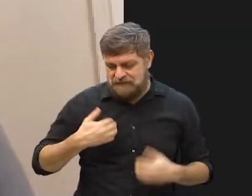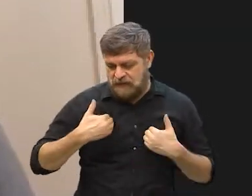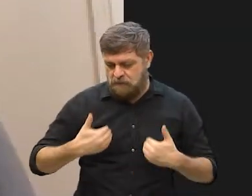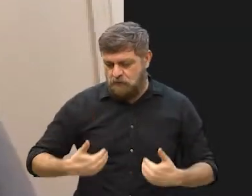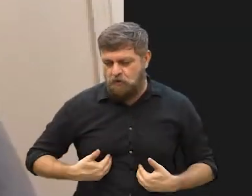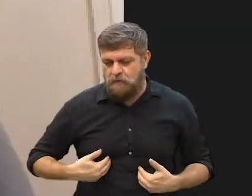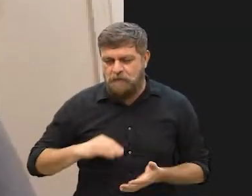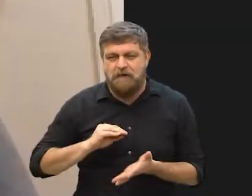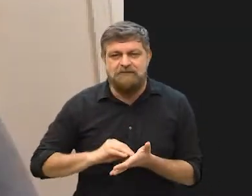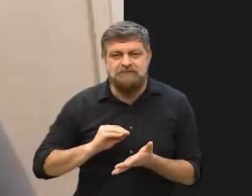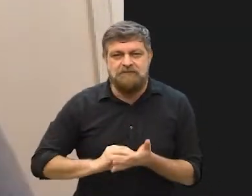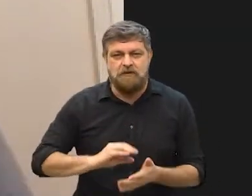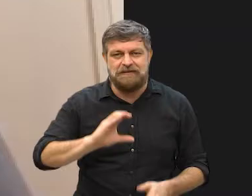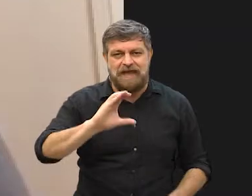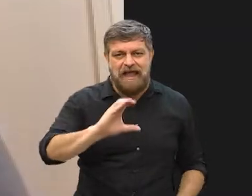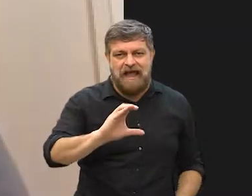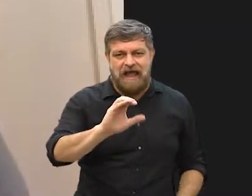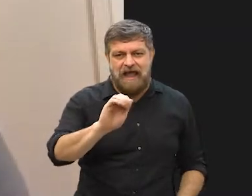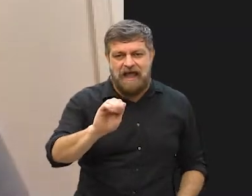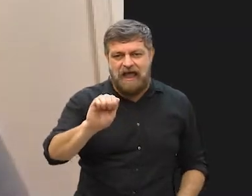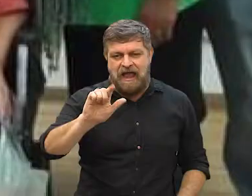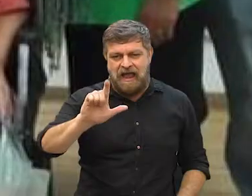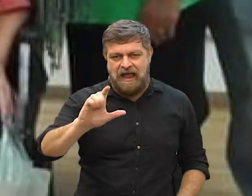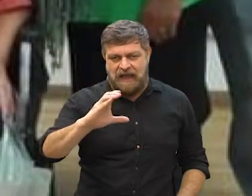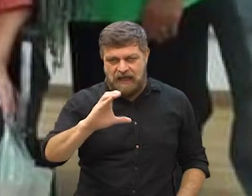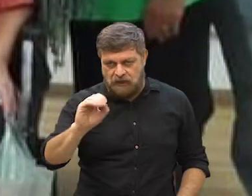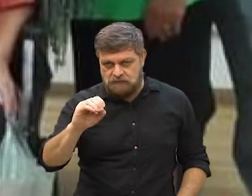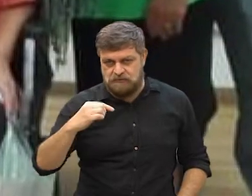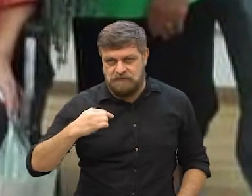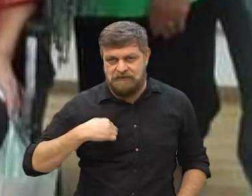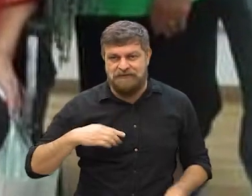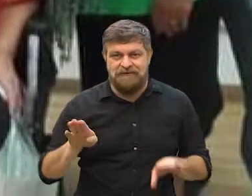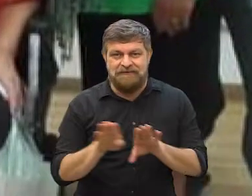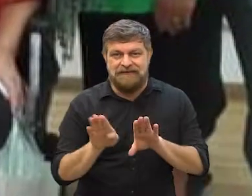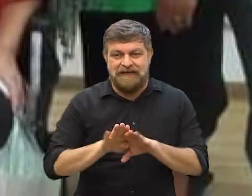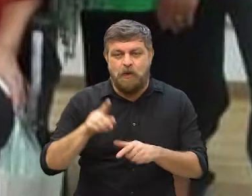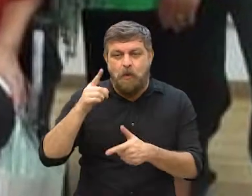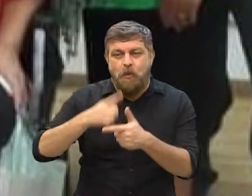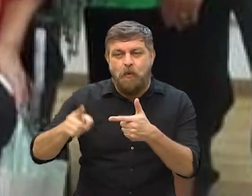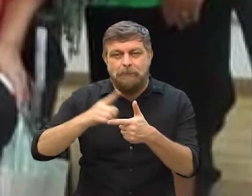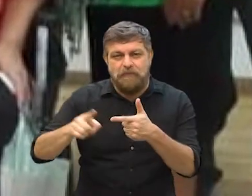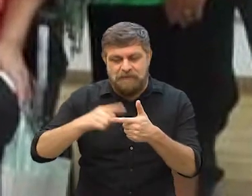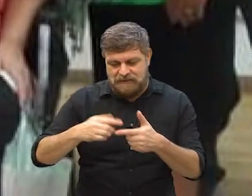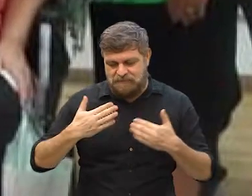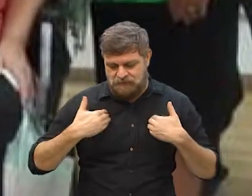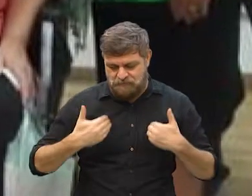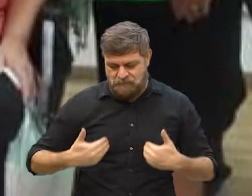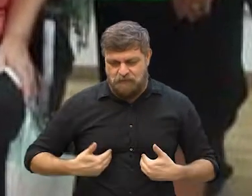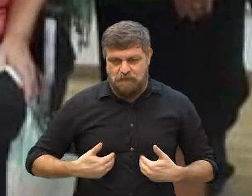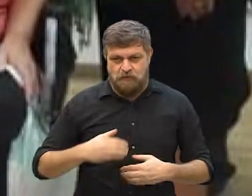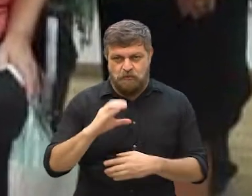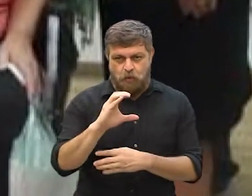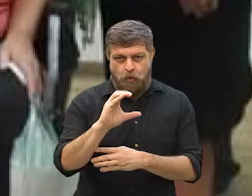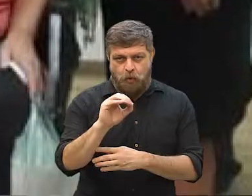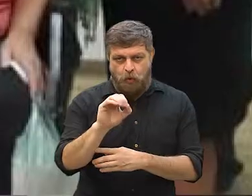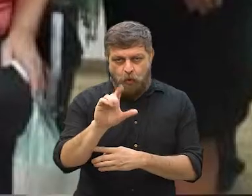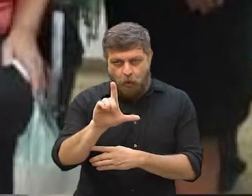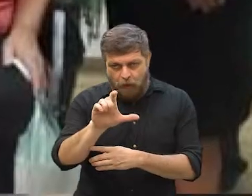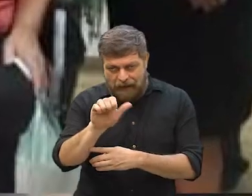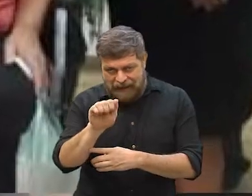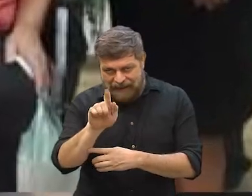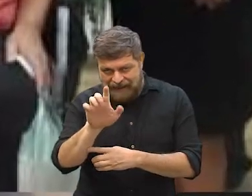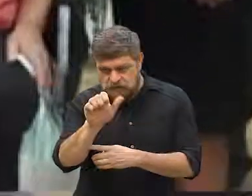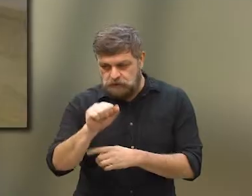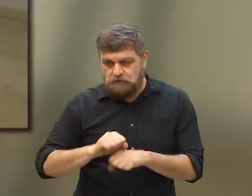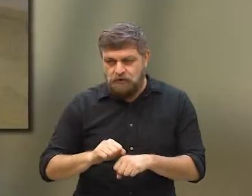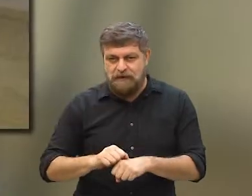cálcio, e não é, né? Nós temos uma formação errada aí no colágeno, que causa essas fraturas com